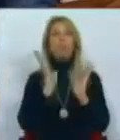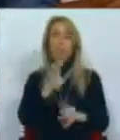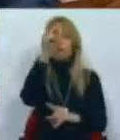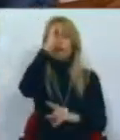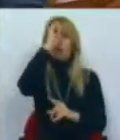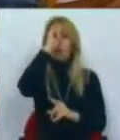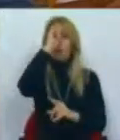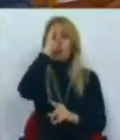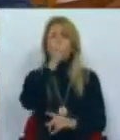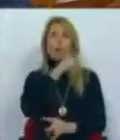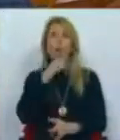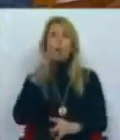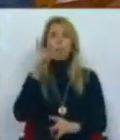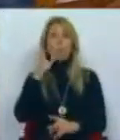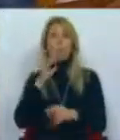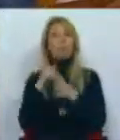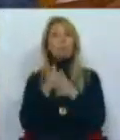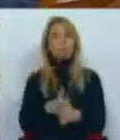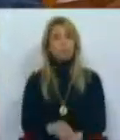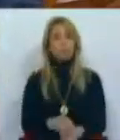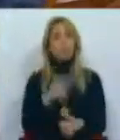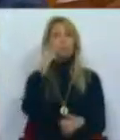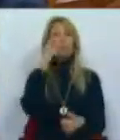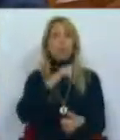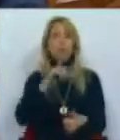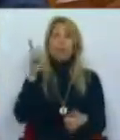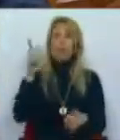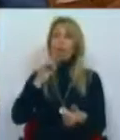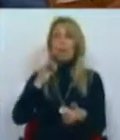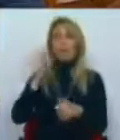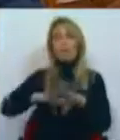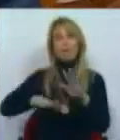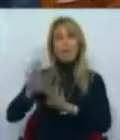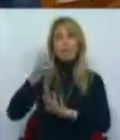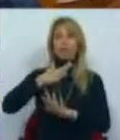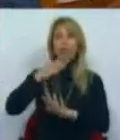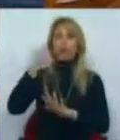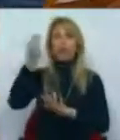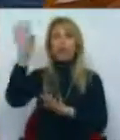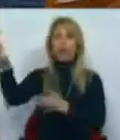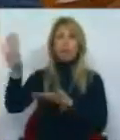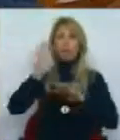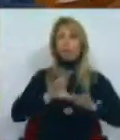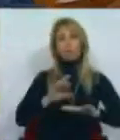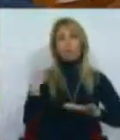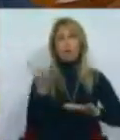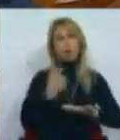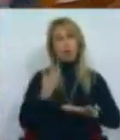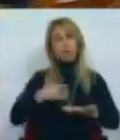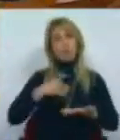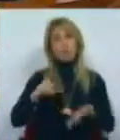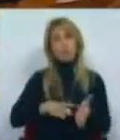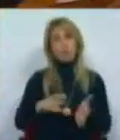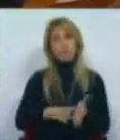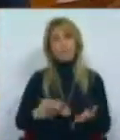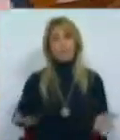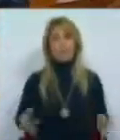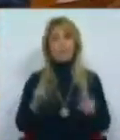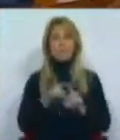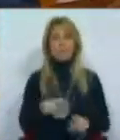assumidos com quem nos está a emprestar o dinheiro que precisamos. Por isso, para o PSD,